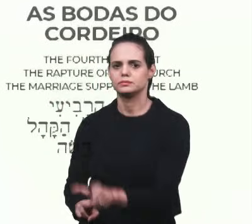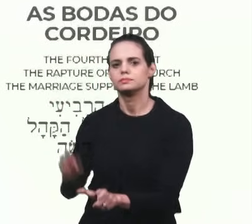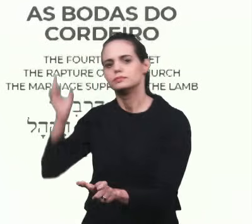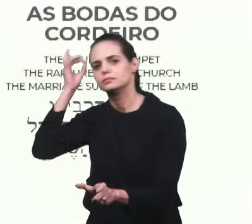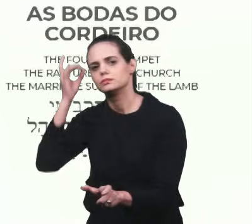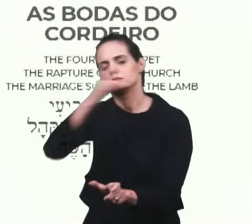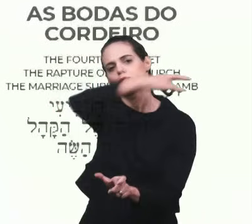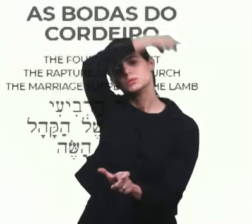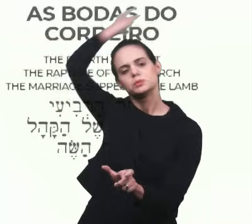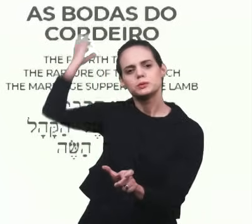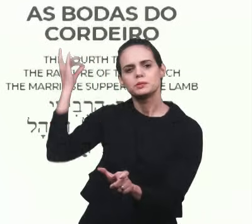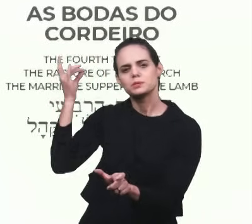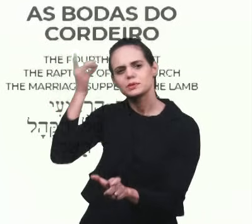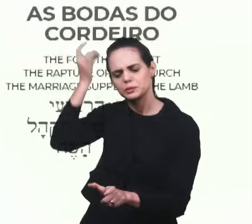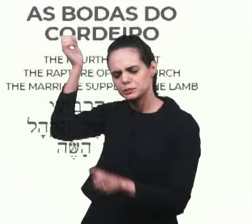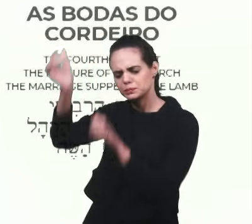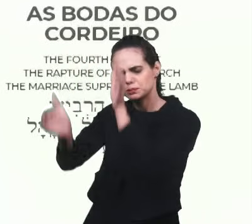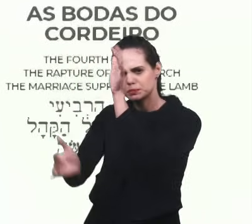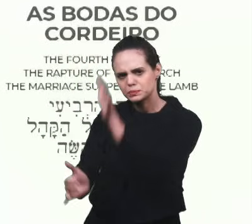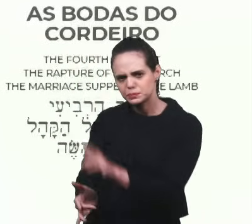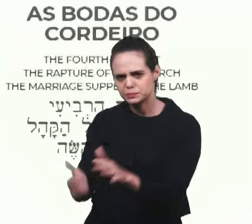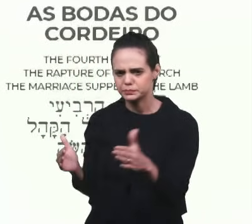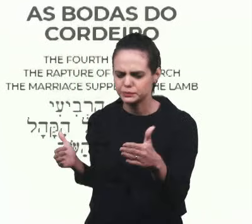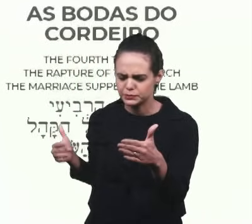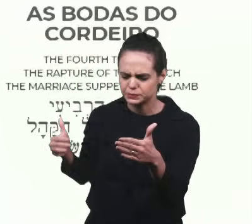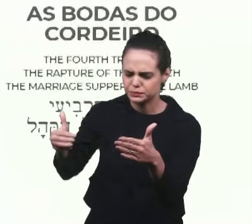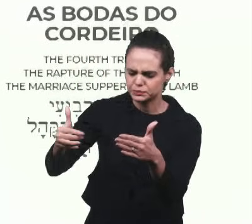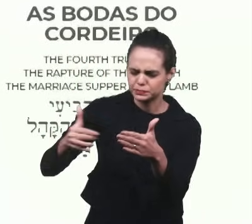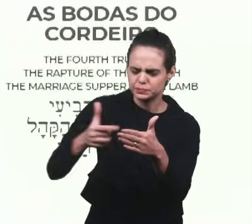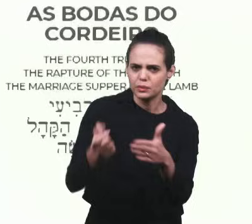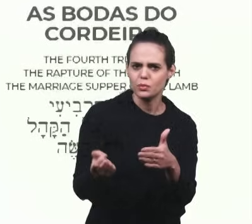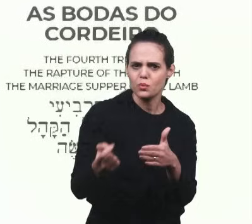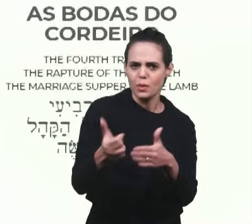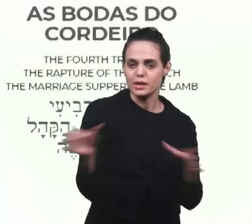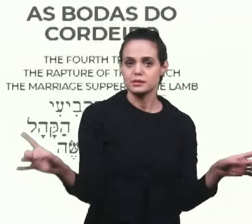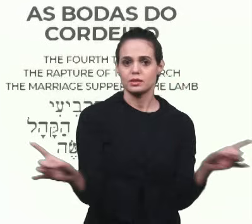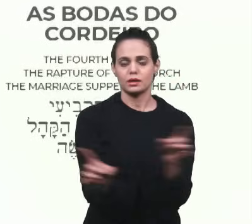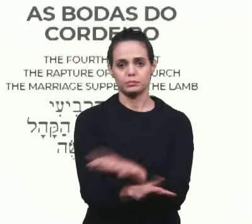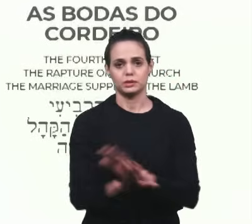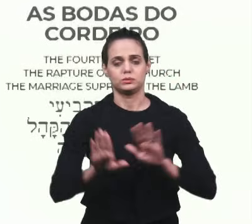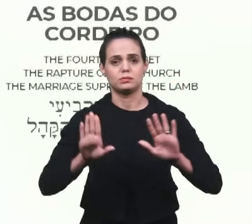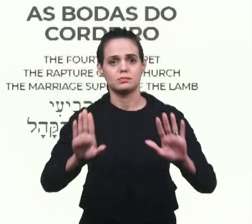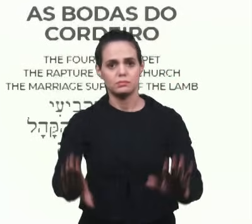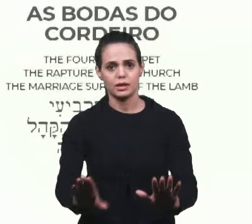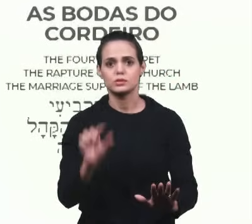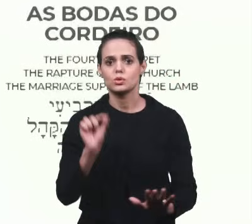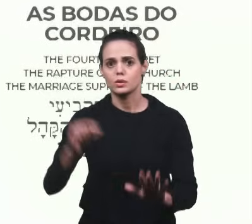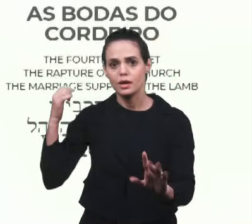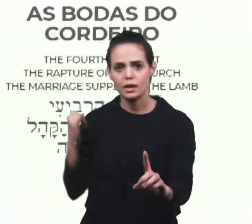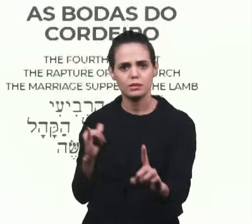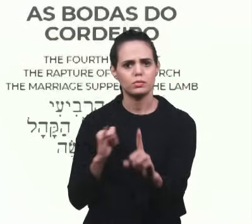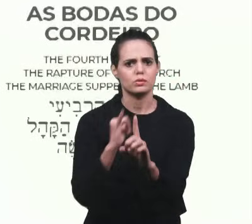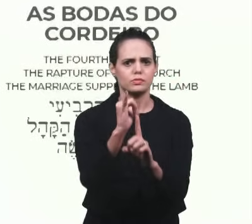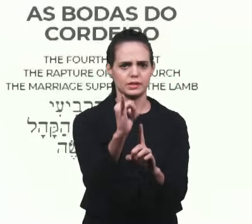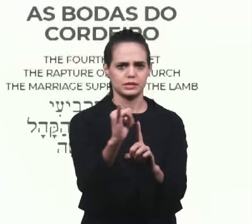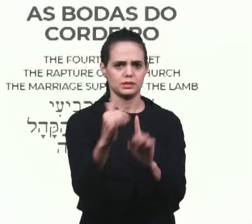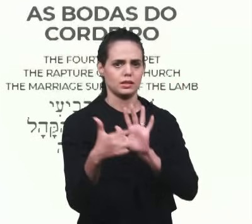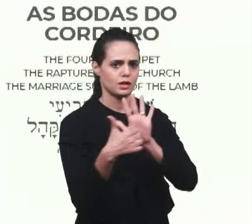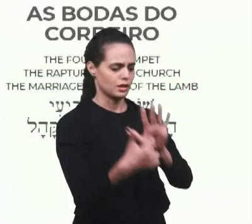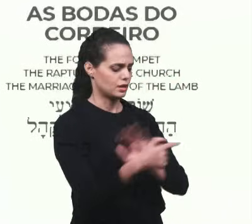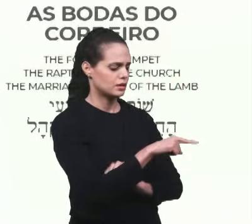período está se acabando. Mas, em compensação, está lá a profecia a respeito de Israel.